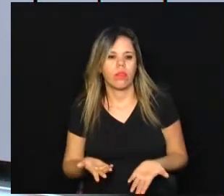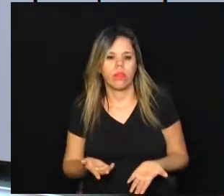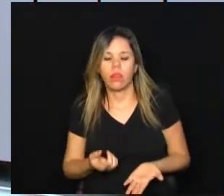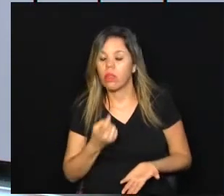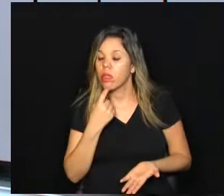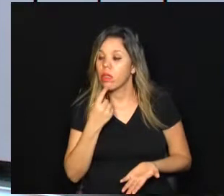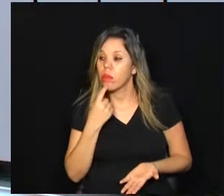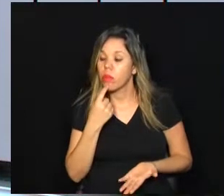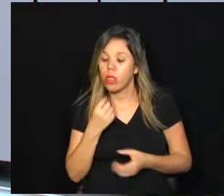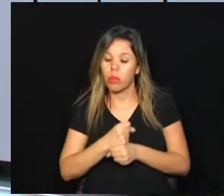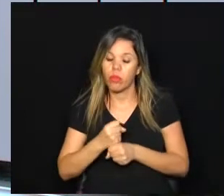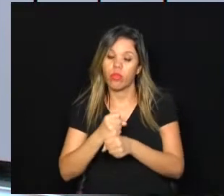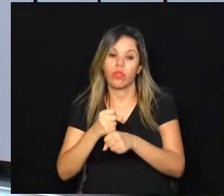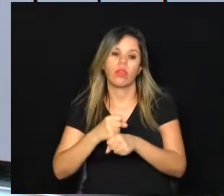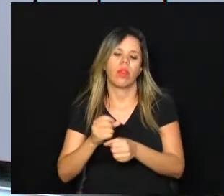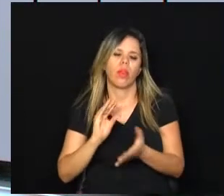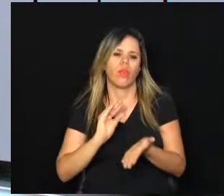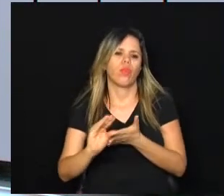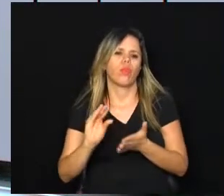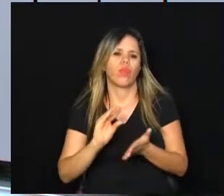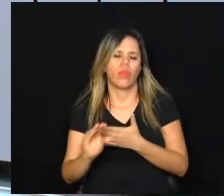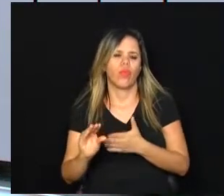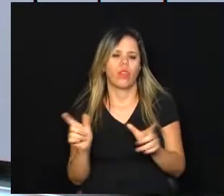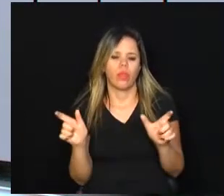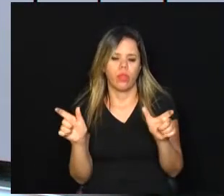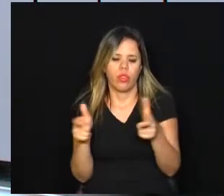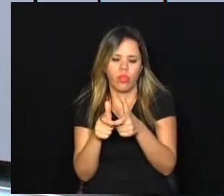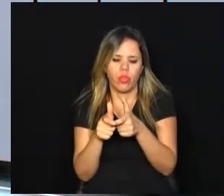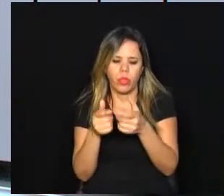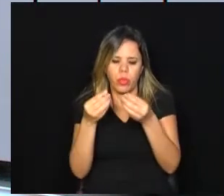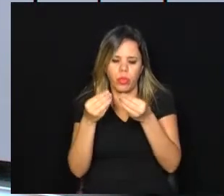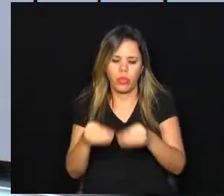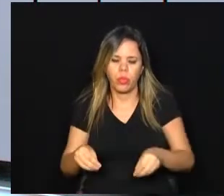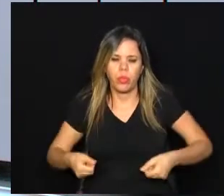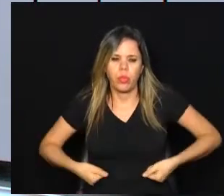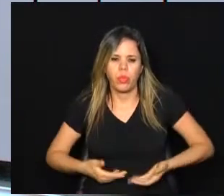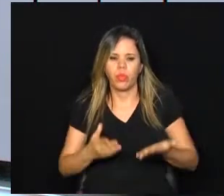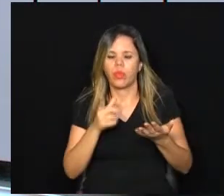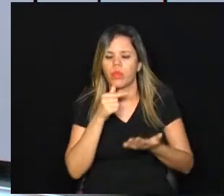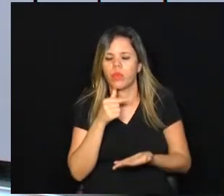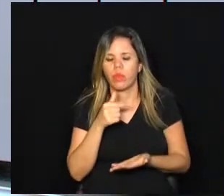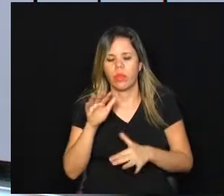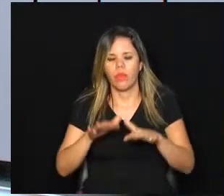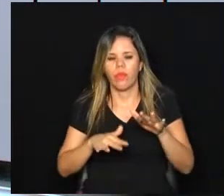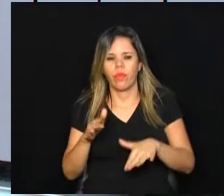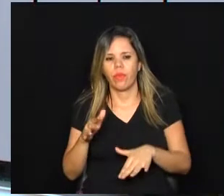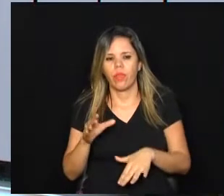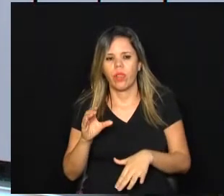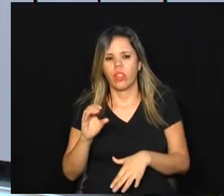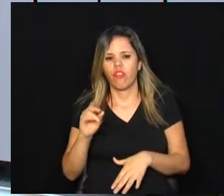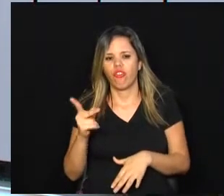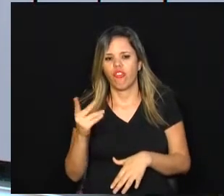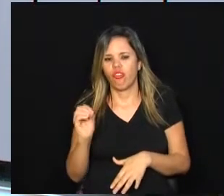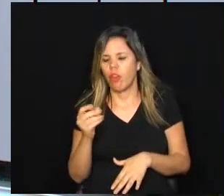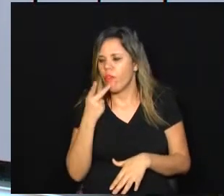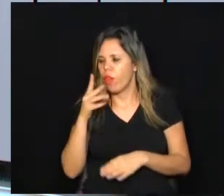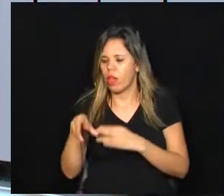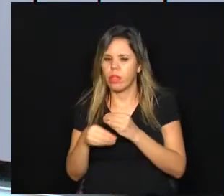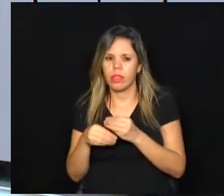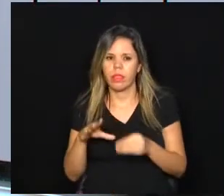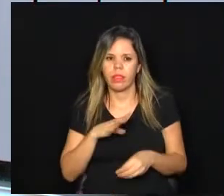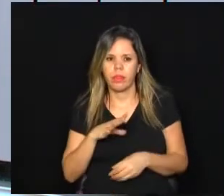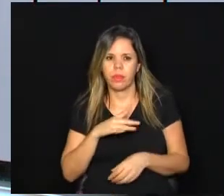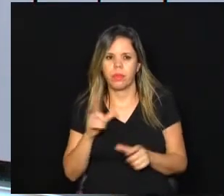na diminuição das perdas. Eu acho que Campinas, na nossa região, talvez o Chico possa complementar, né? É uma das cidades que